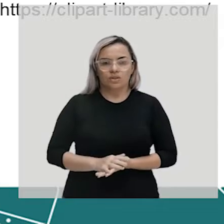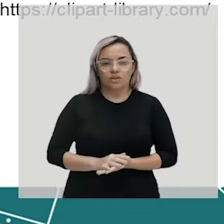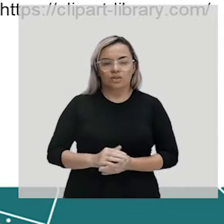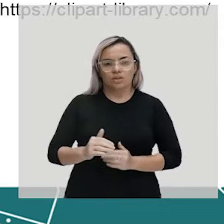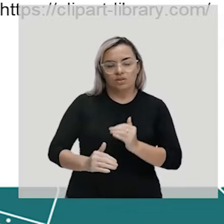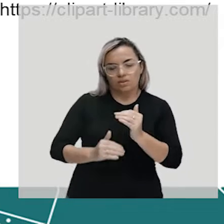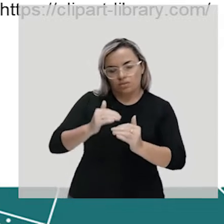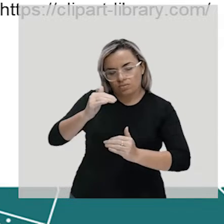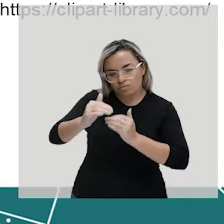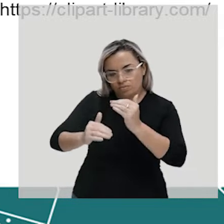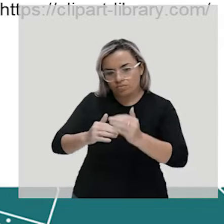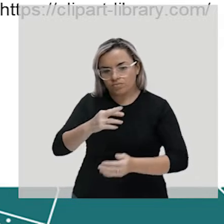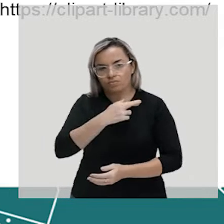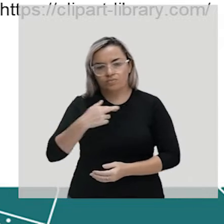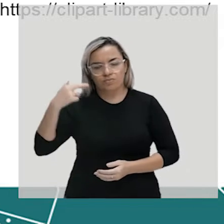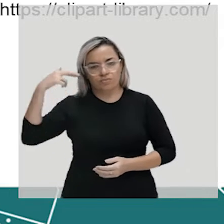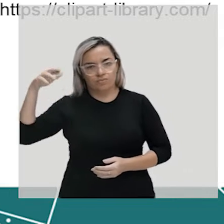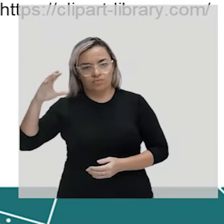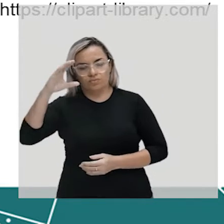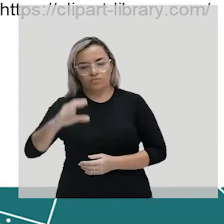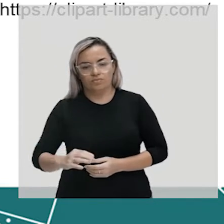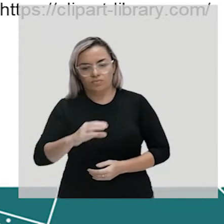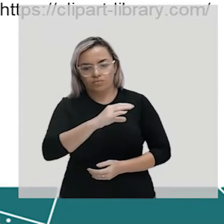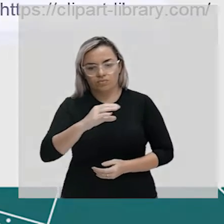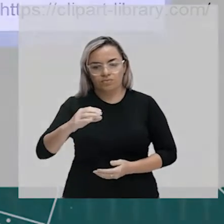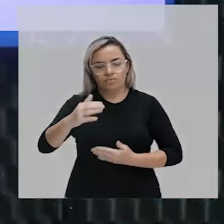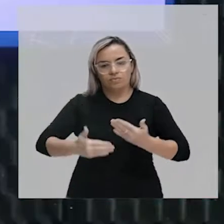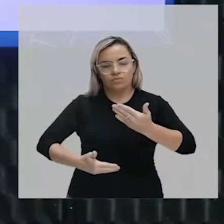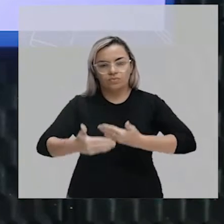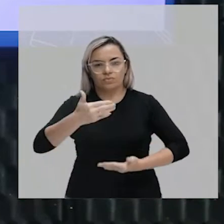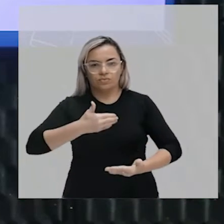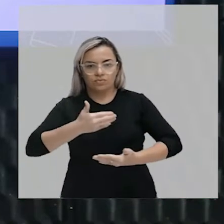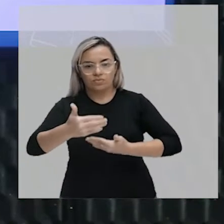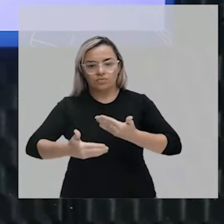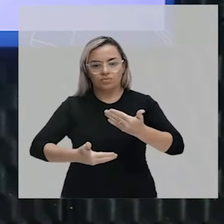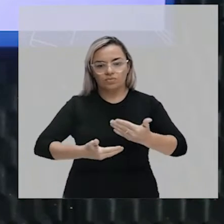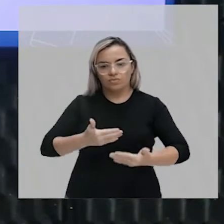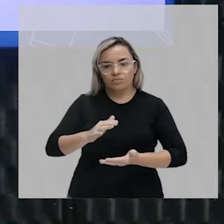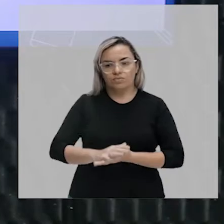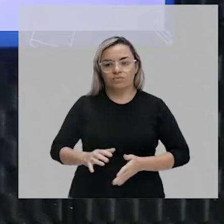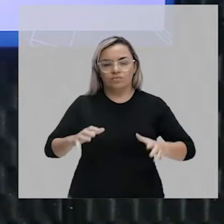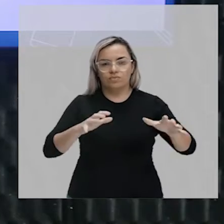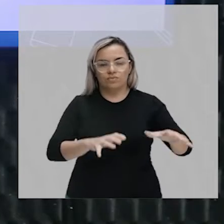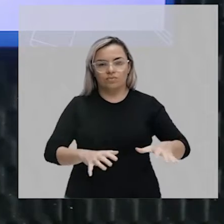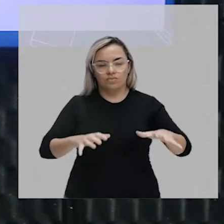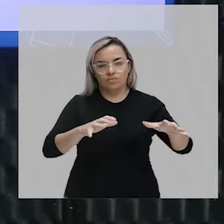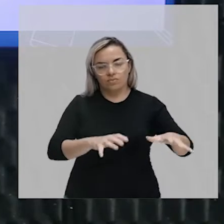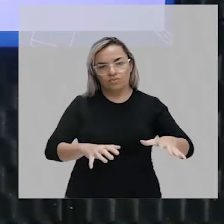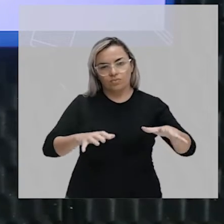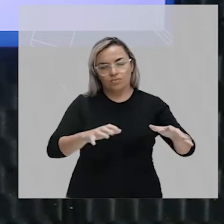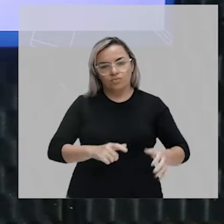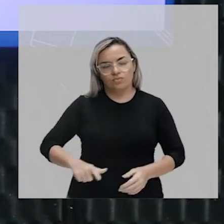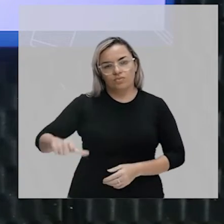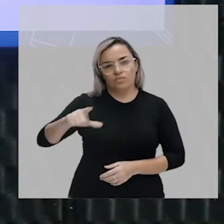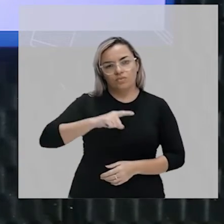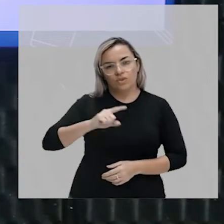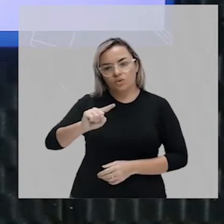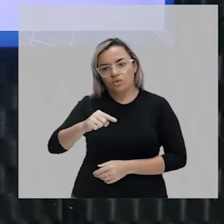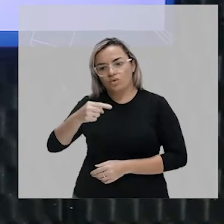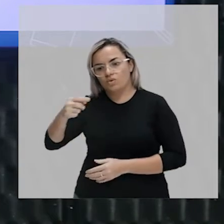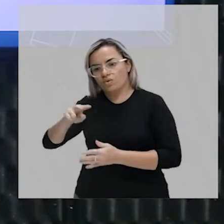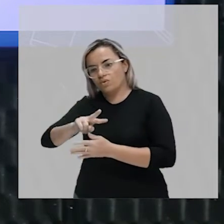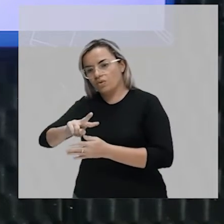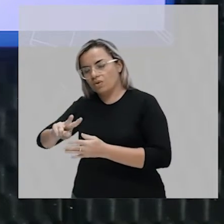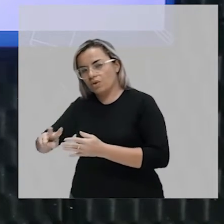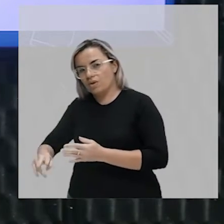cristã outra questão é a interação que os países do Reino Unido tem com os outros países e as outras culturas